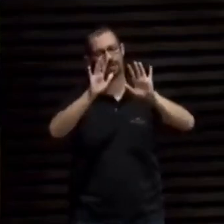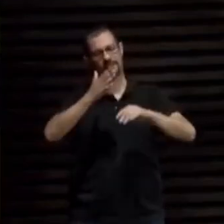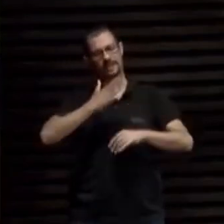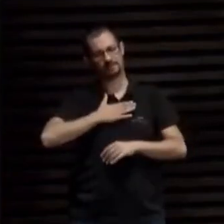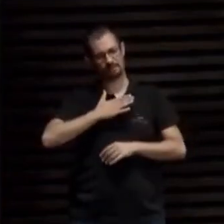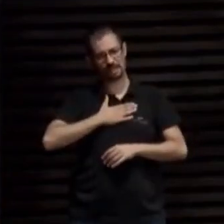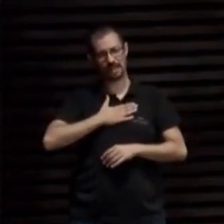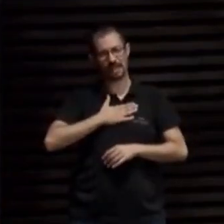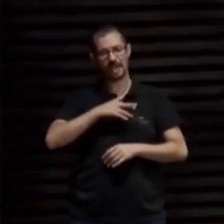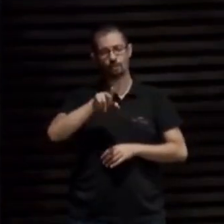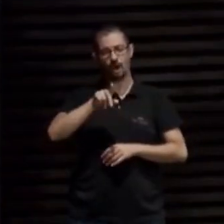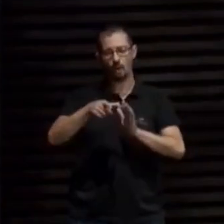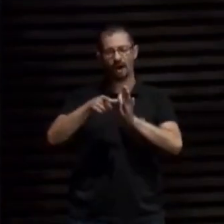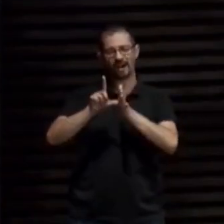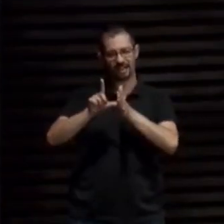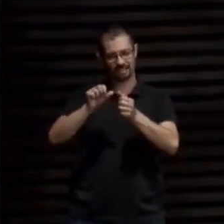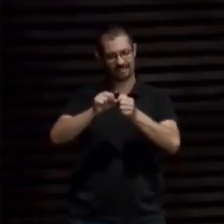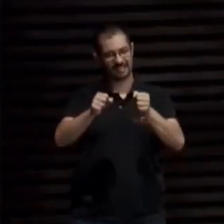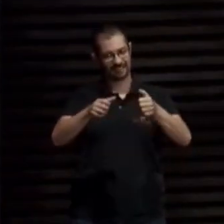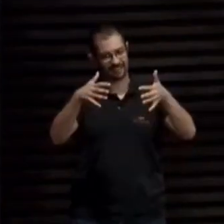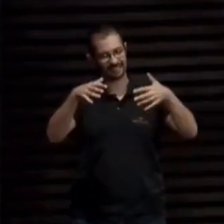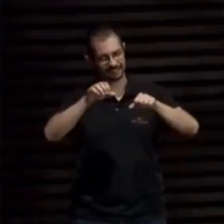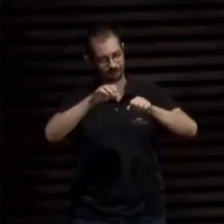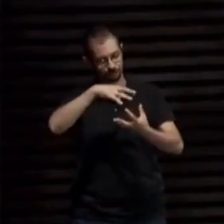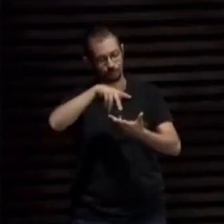antes da fundação do mundo?